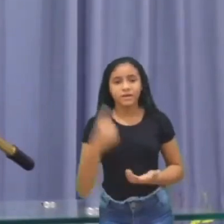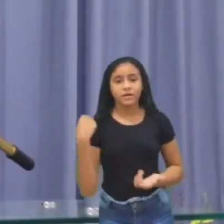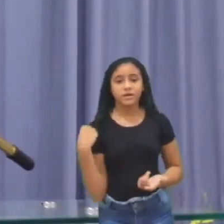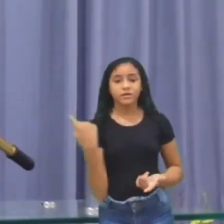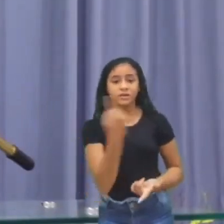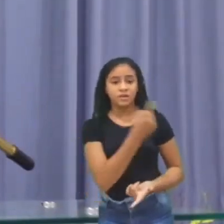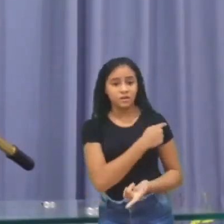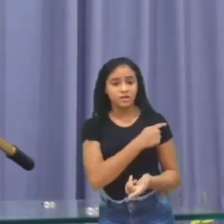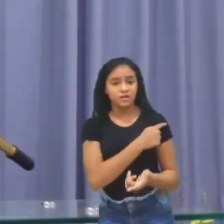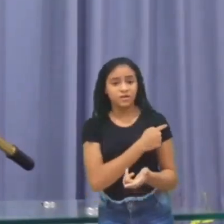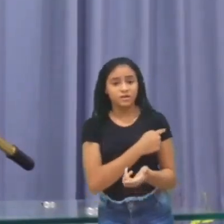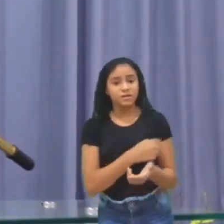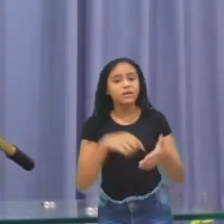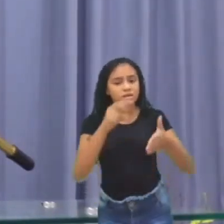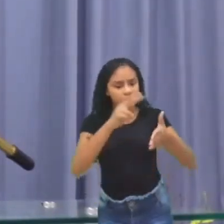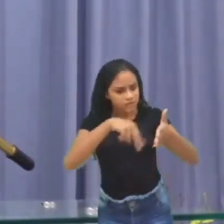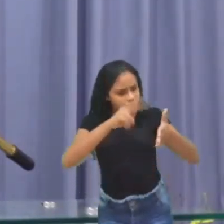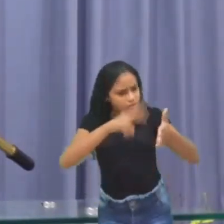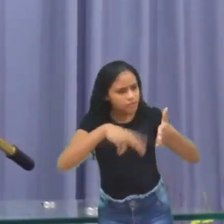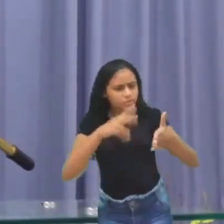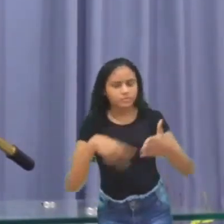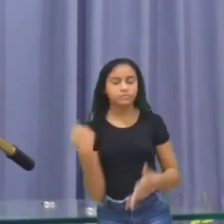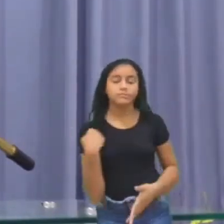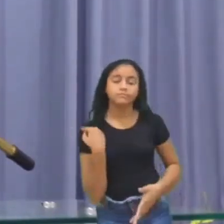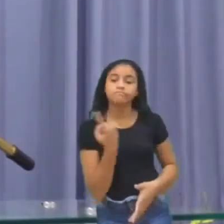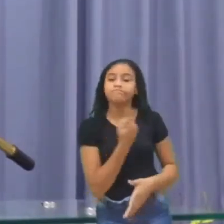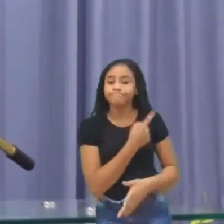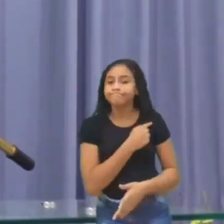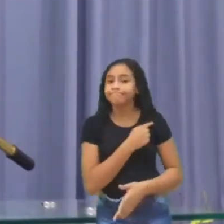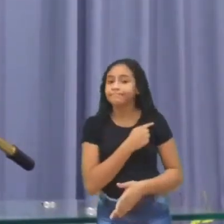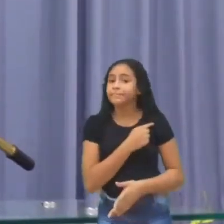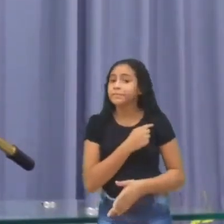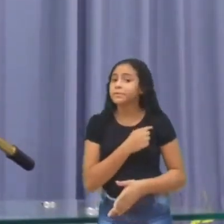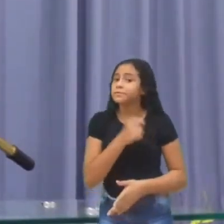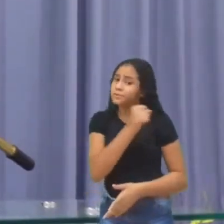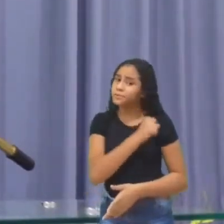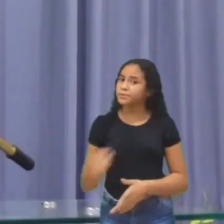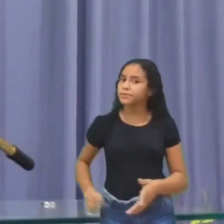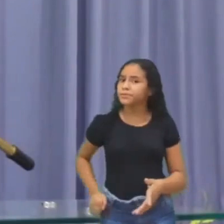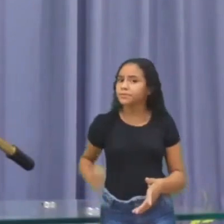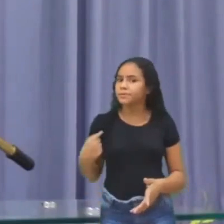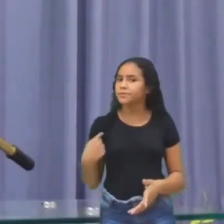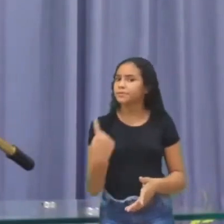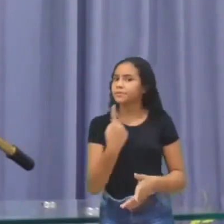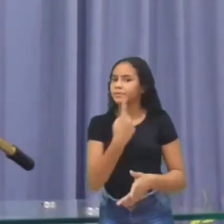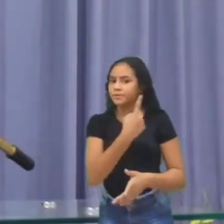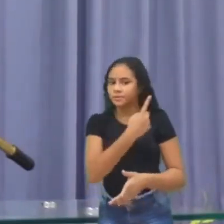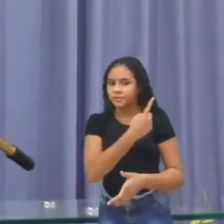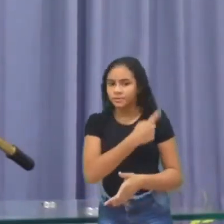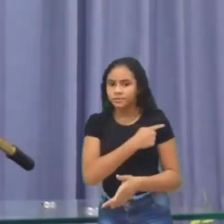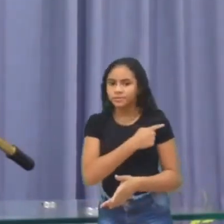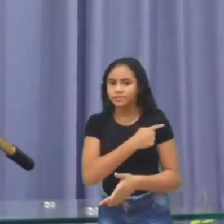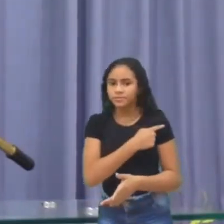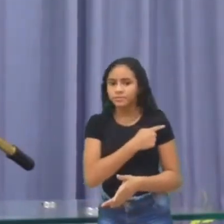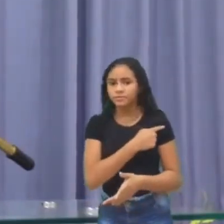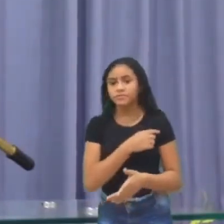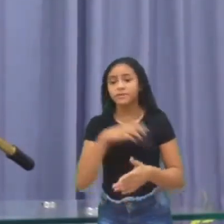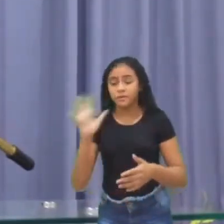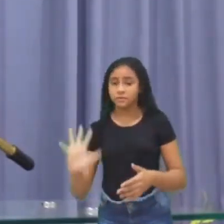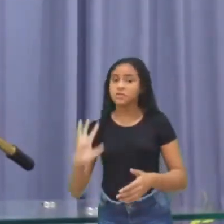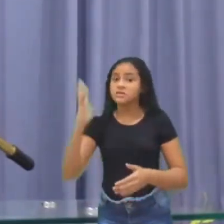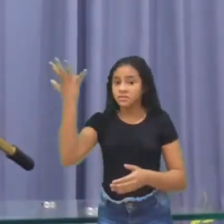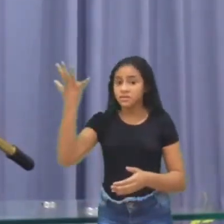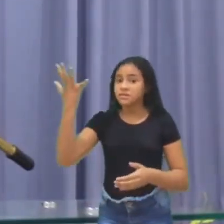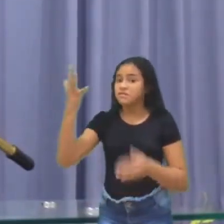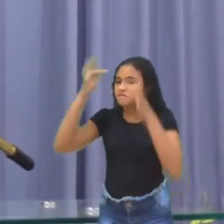Sagrada Escritura para nós. O Senhor nos prometeu e Ele é fiel para cumprir. Que